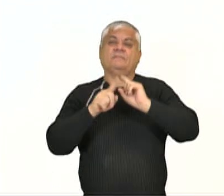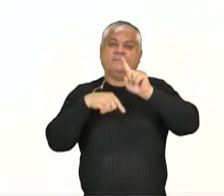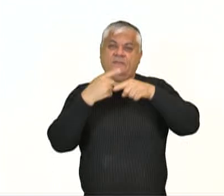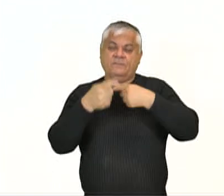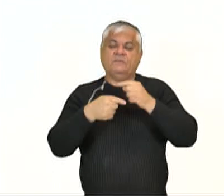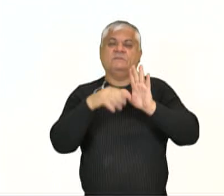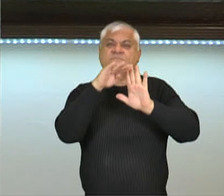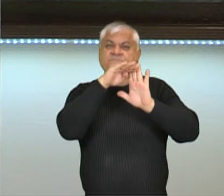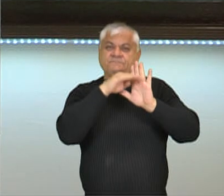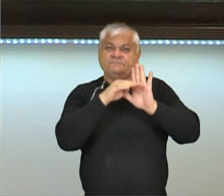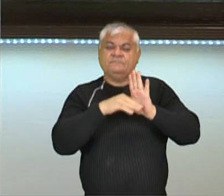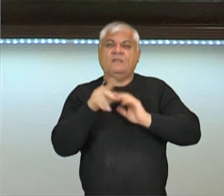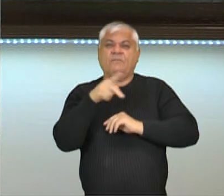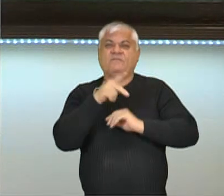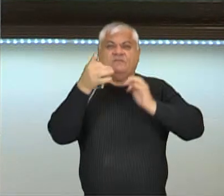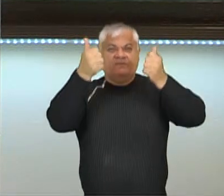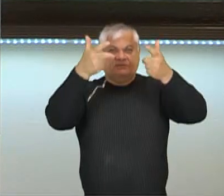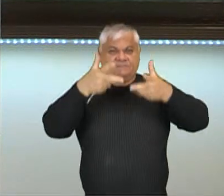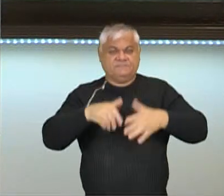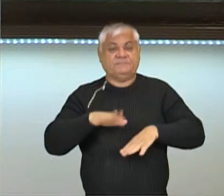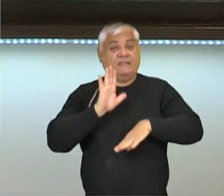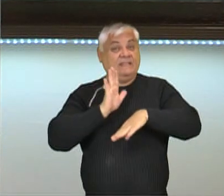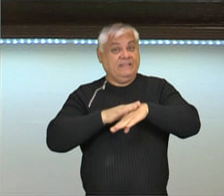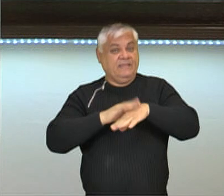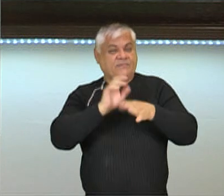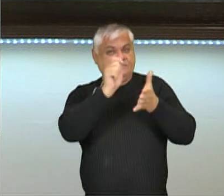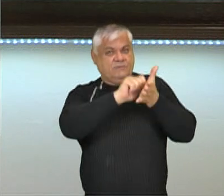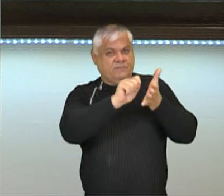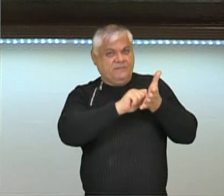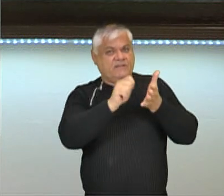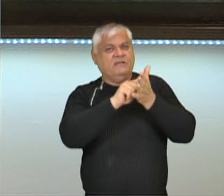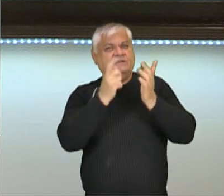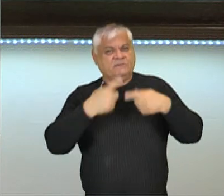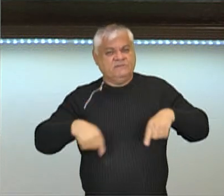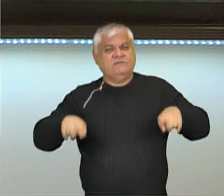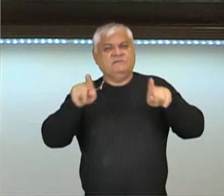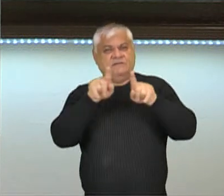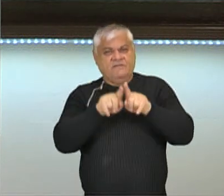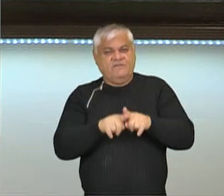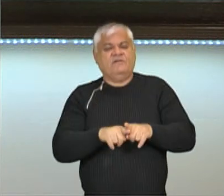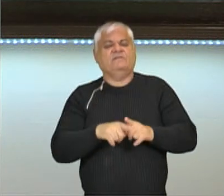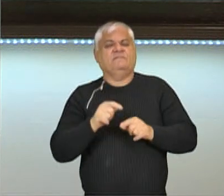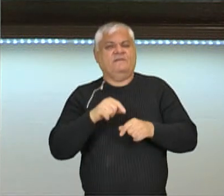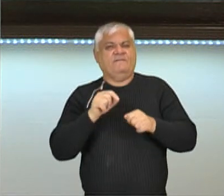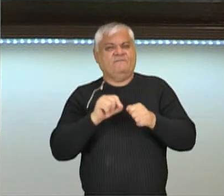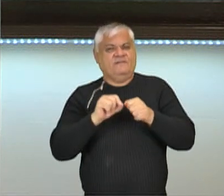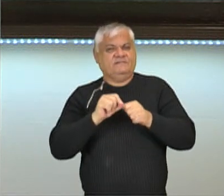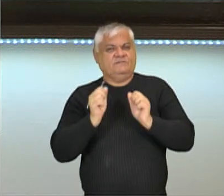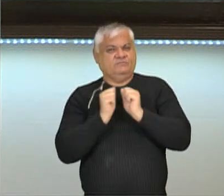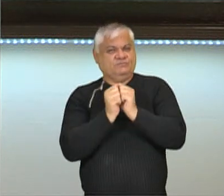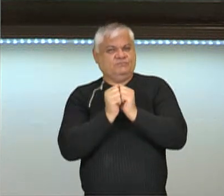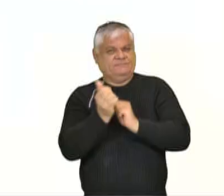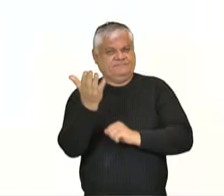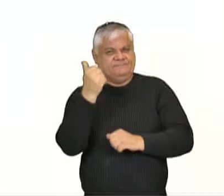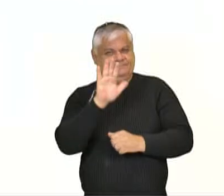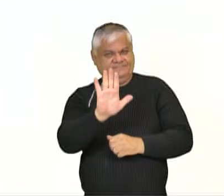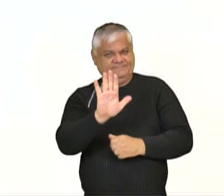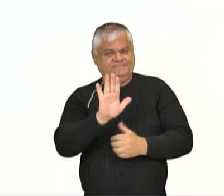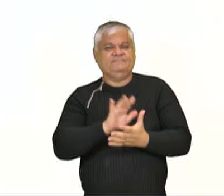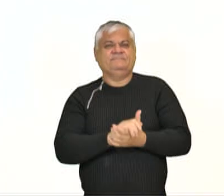a professora vai explicar aqui para você. Vou dar um tempinho para você copiar e a gente já volta para a gente fazer esse mão na massa junto. Até daqui a pouco.